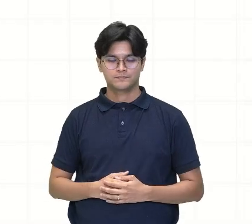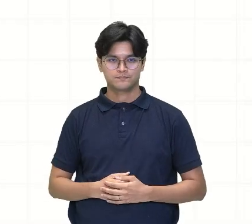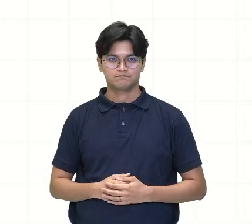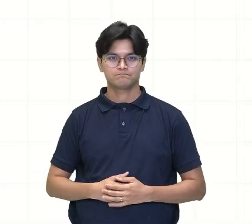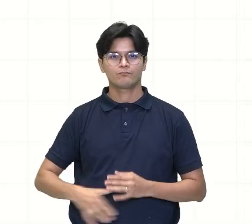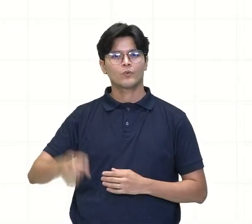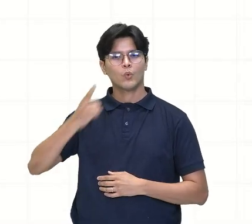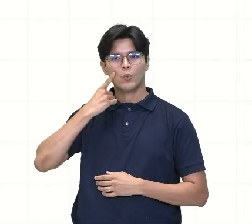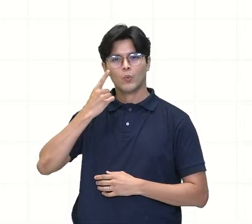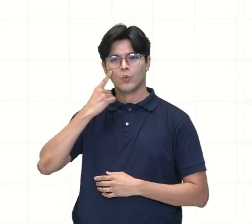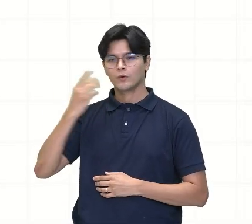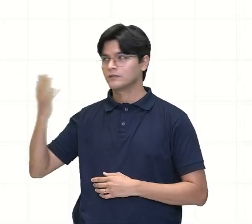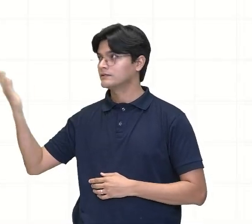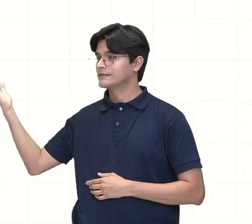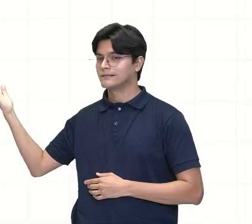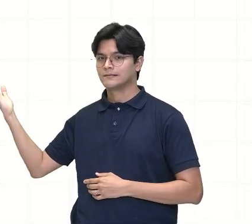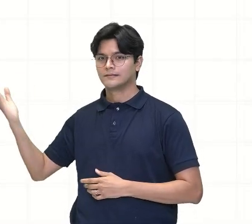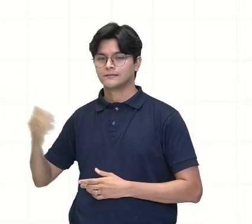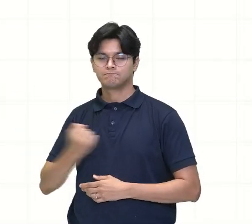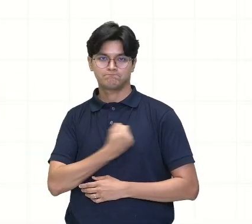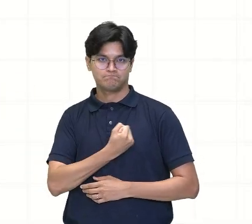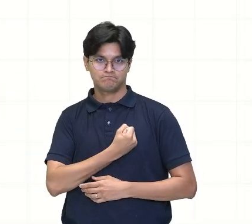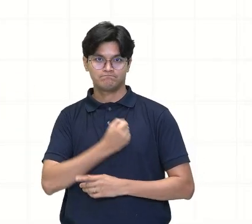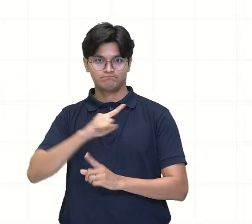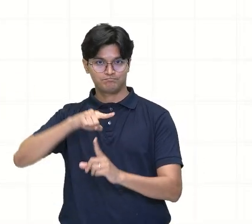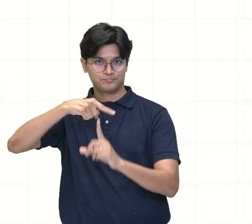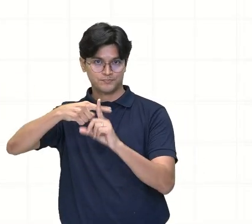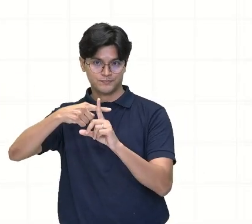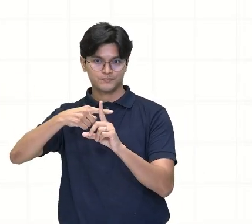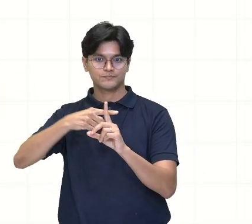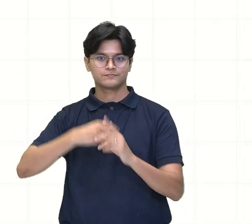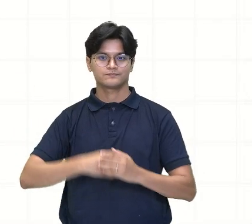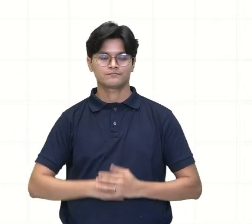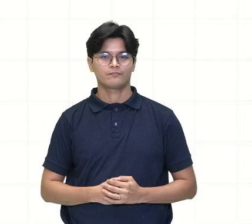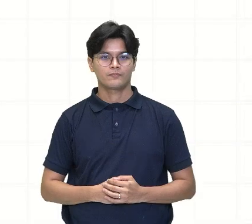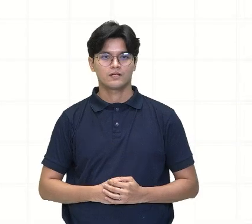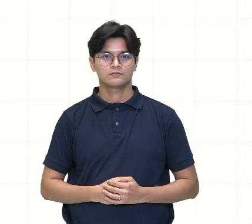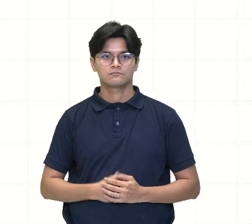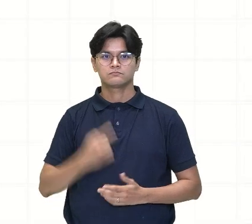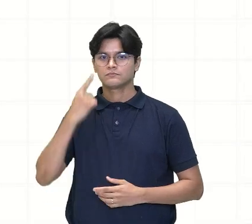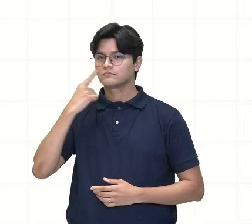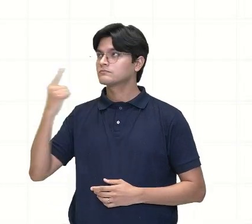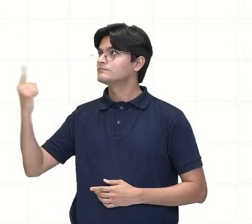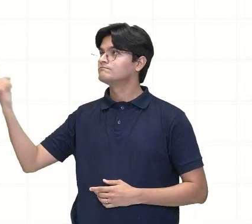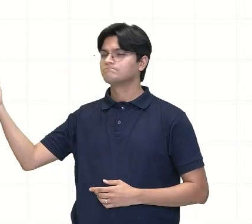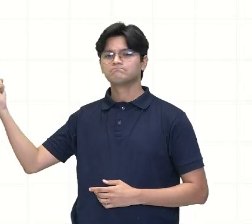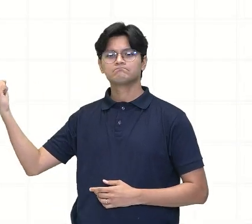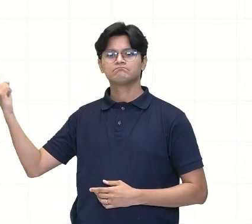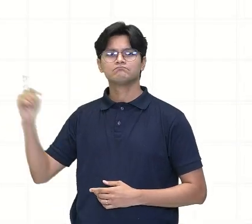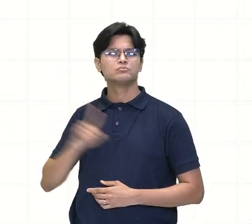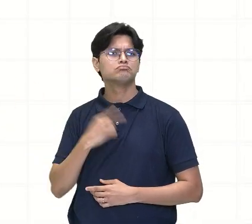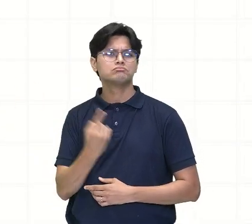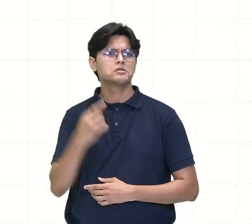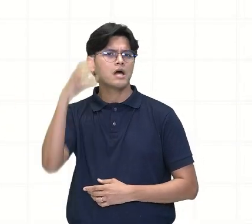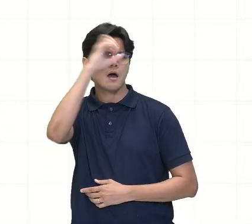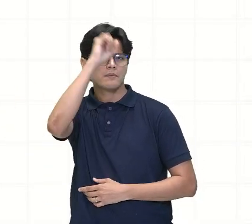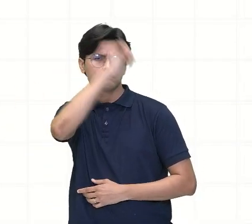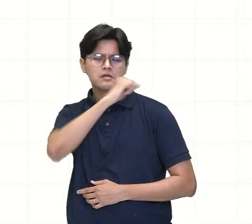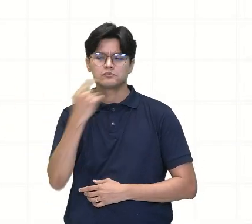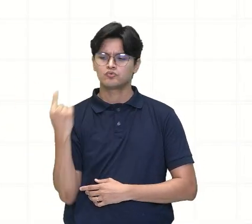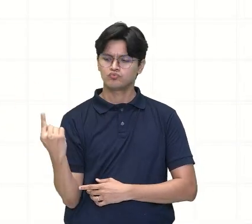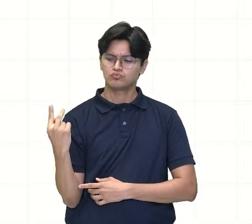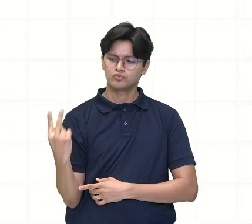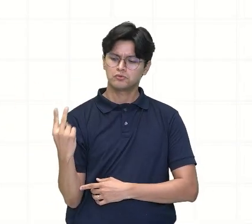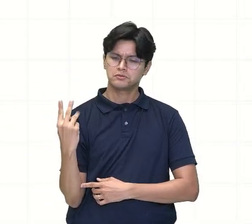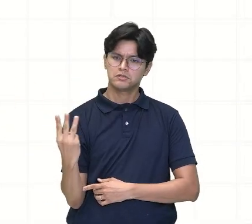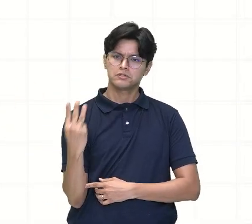Olha só, os números positivos, que são os nossos inteiros positivos, são aqueles que a gente aprendeu a contar, né? Mais